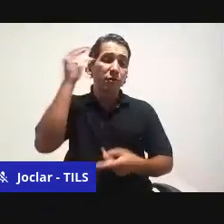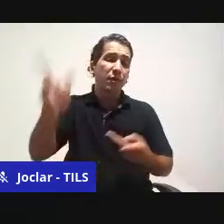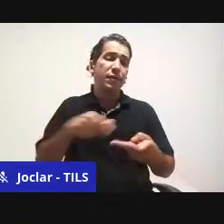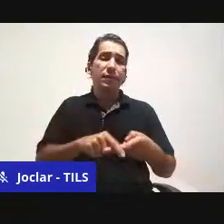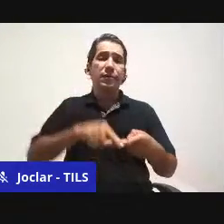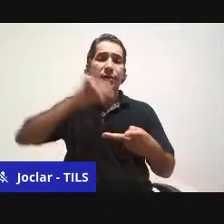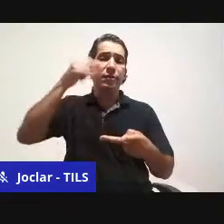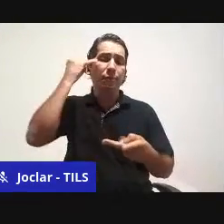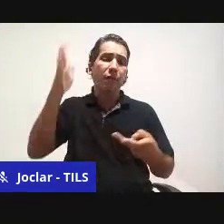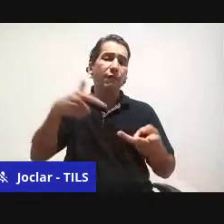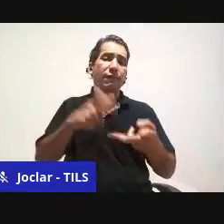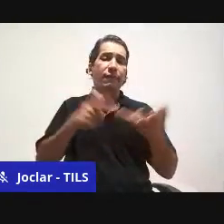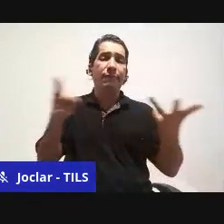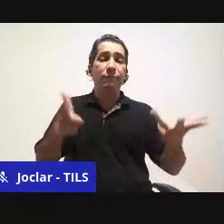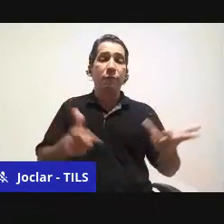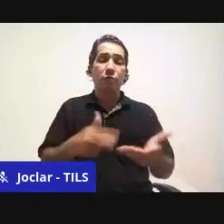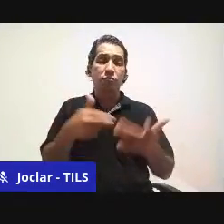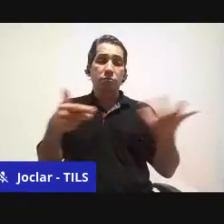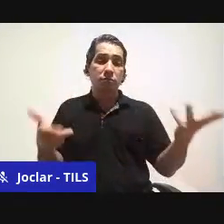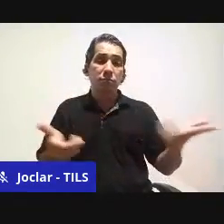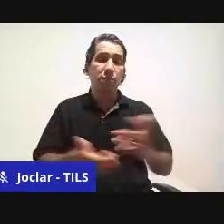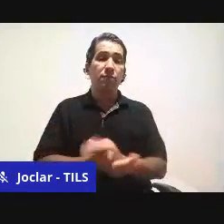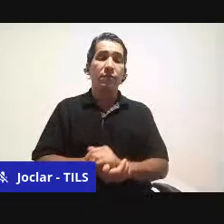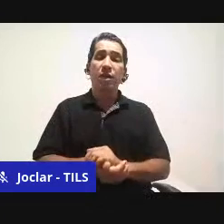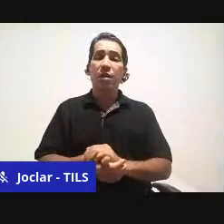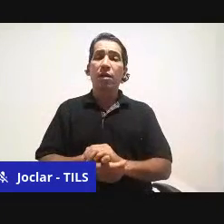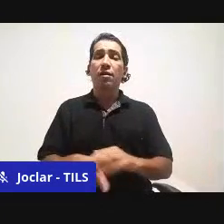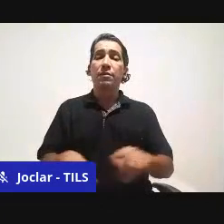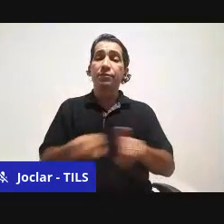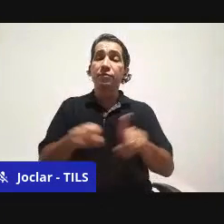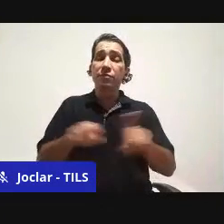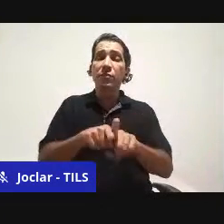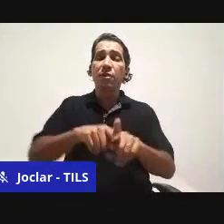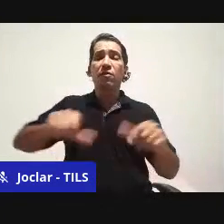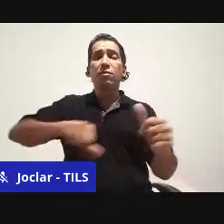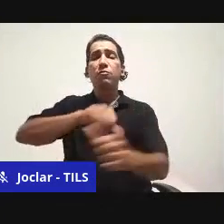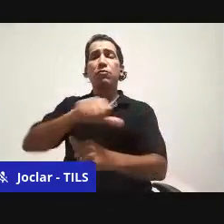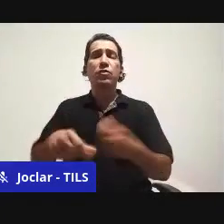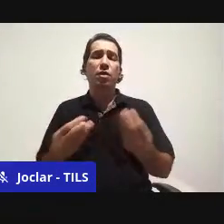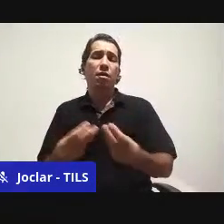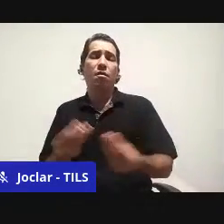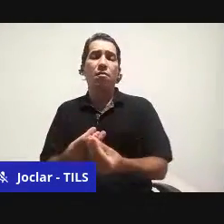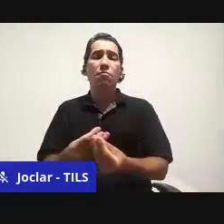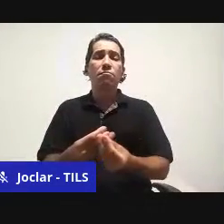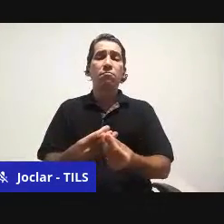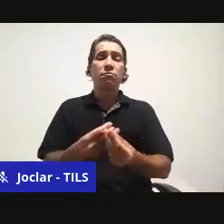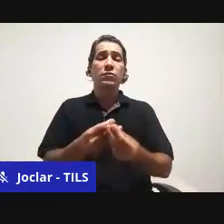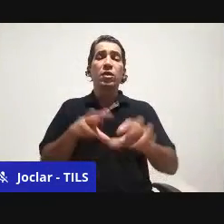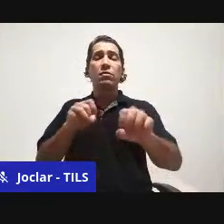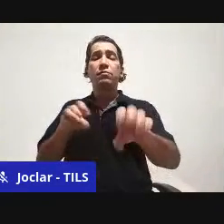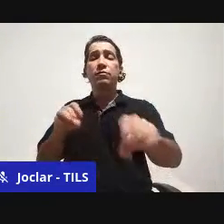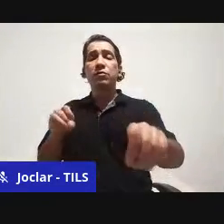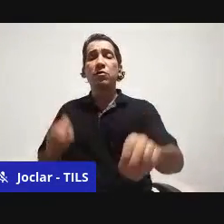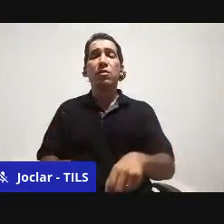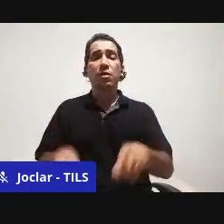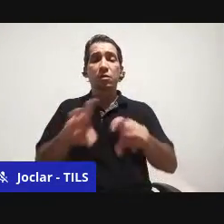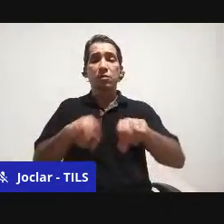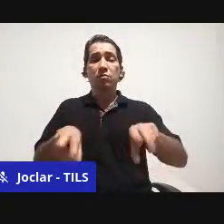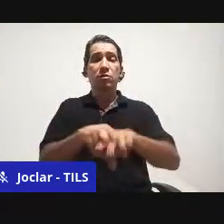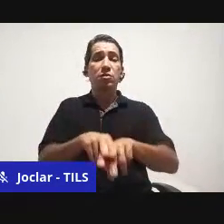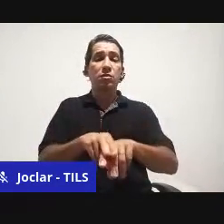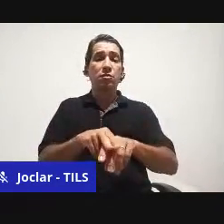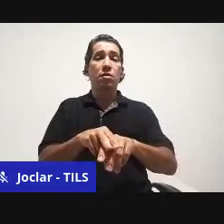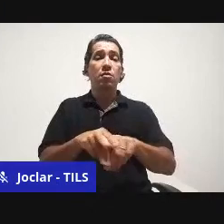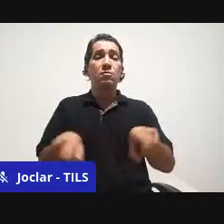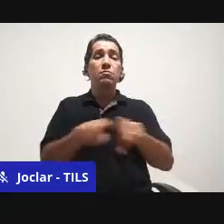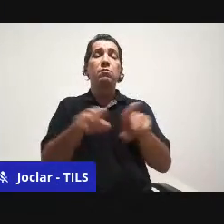na educação, com a transformação digital, de fato, nós não vamos formar mais pessoas por